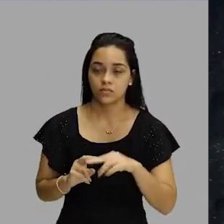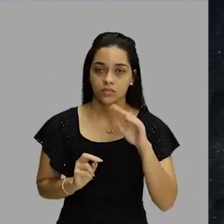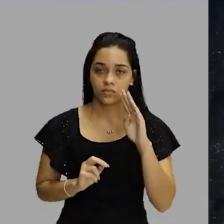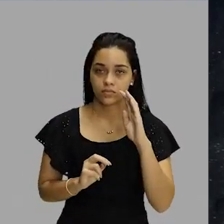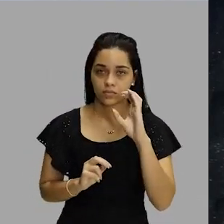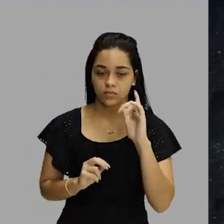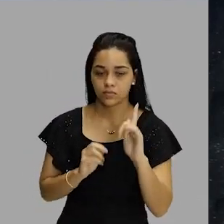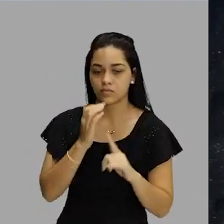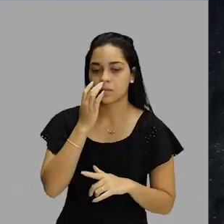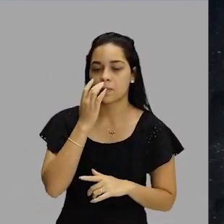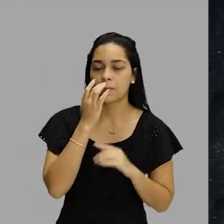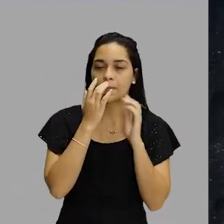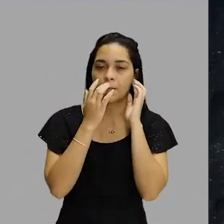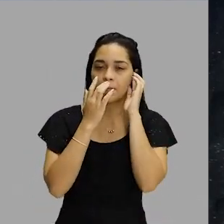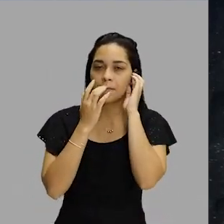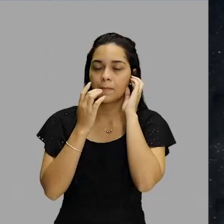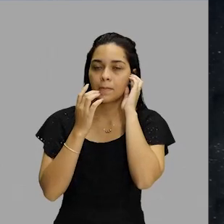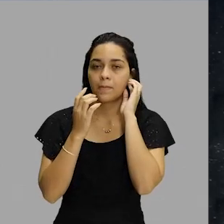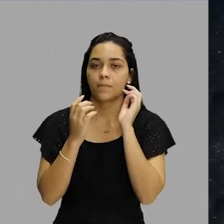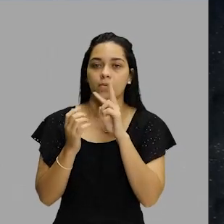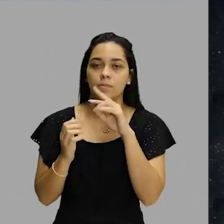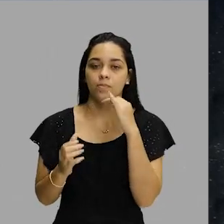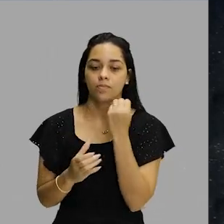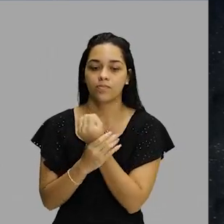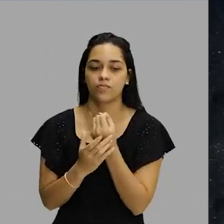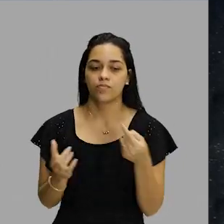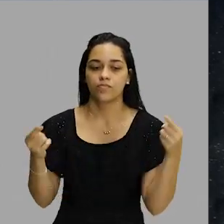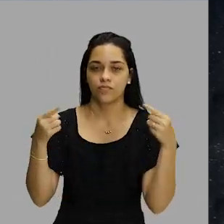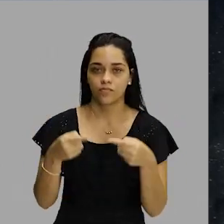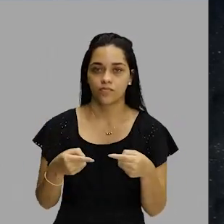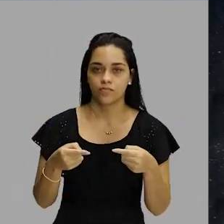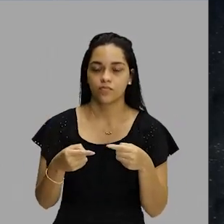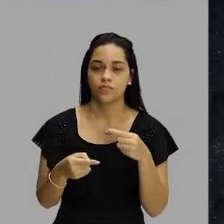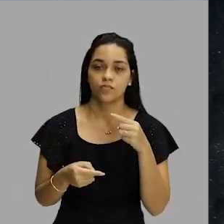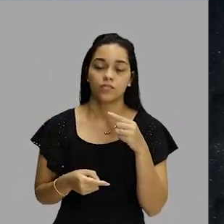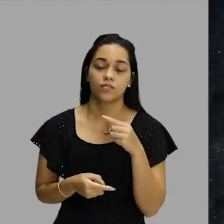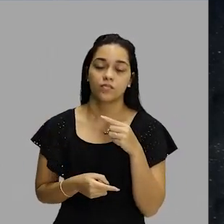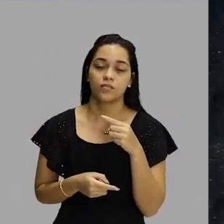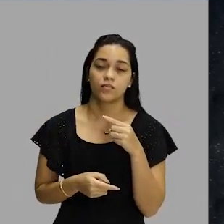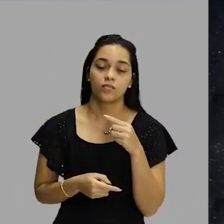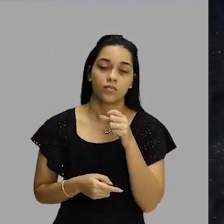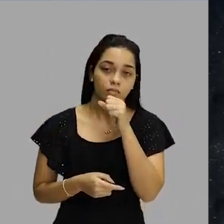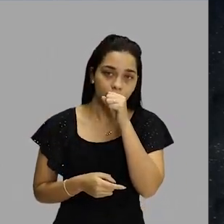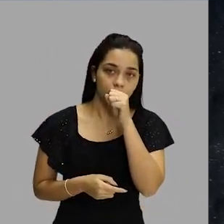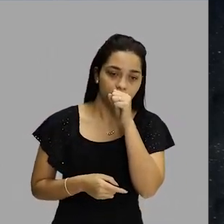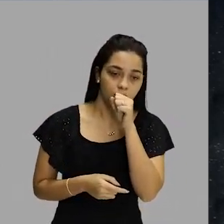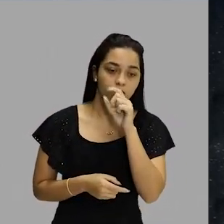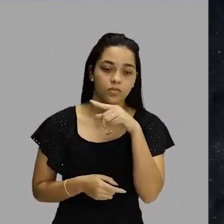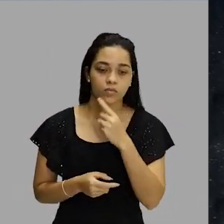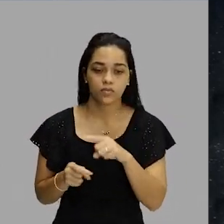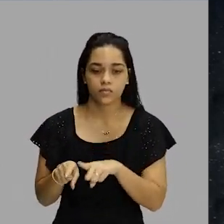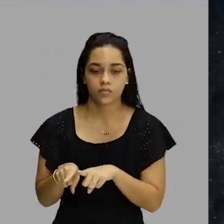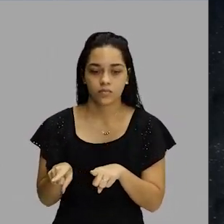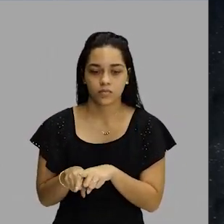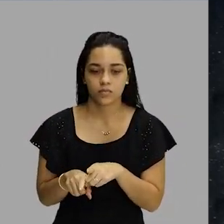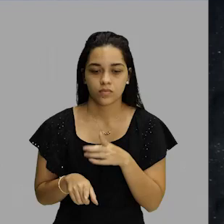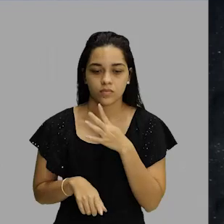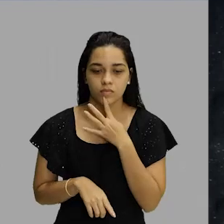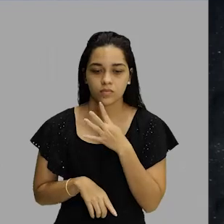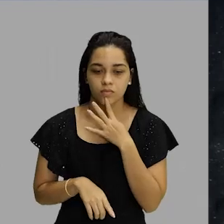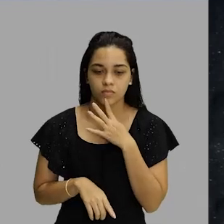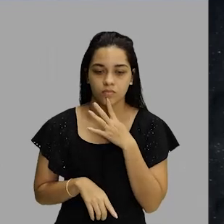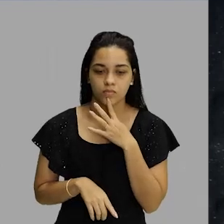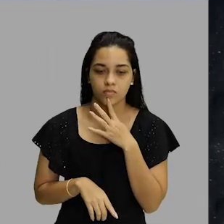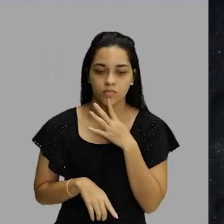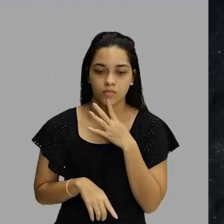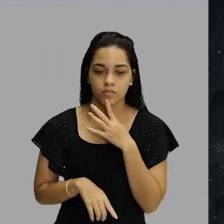BCG, ok? Então, ela vai proteger aí contra a tuberculose. Outra doença muito conhecida, provocada